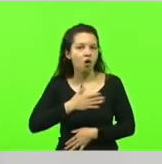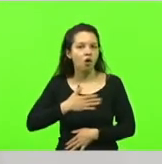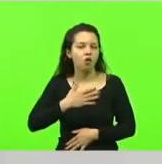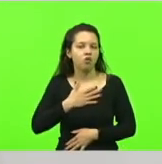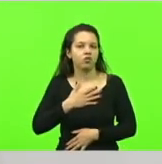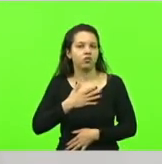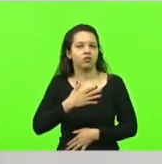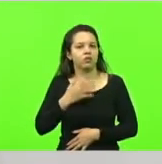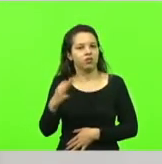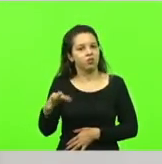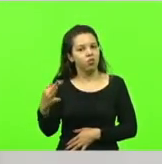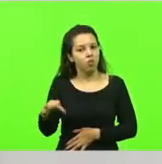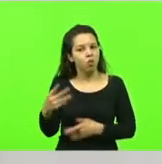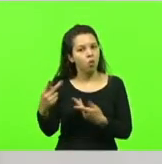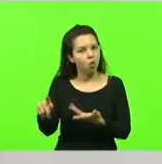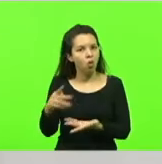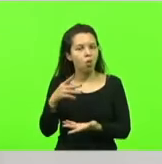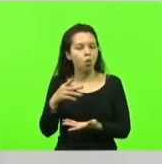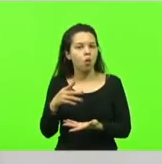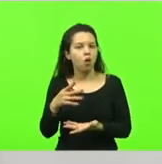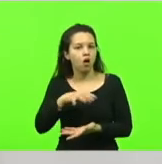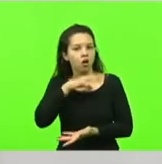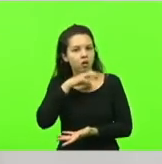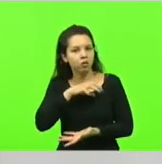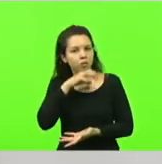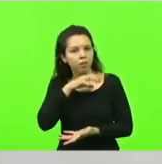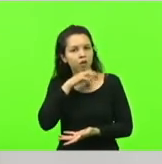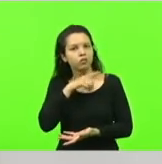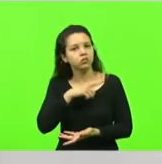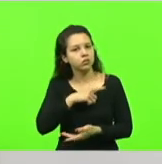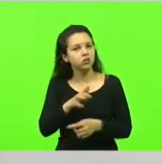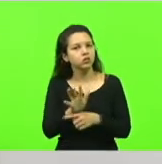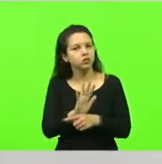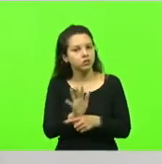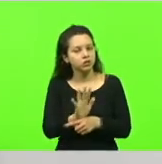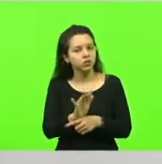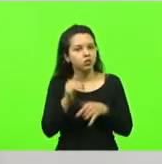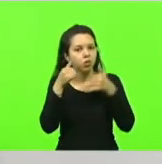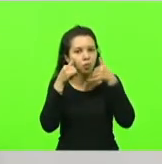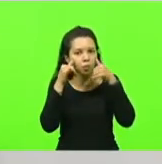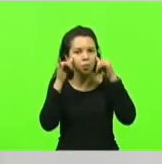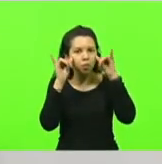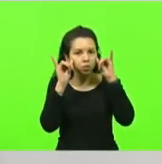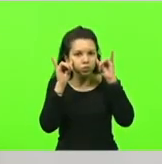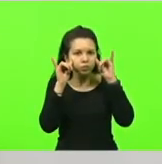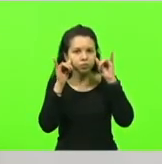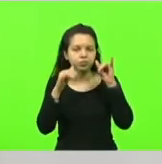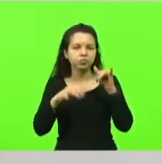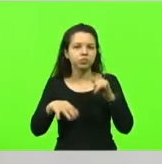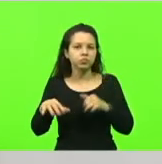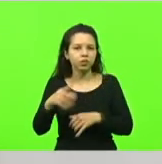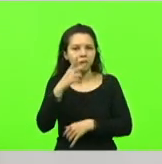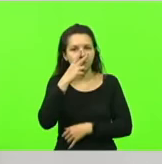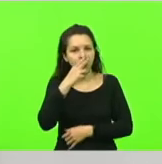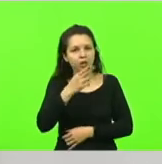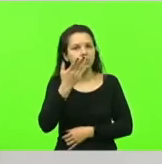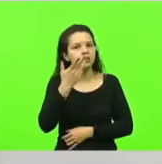animal. O animal. Tem vídeos que tem bois em santuários que eles parecem uma